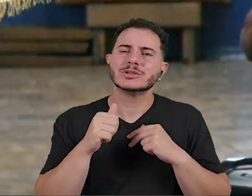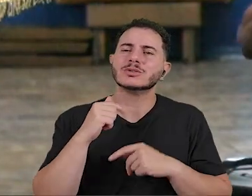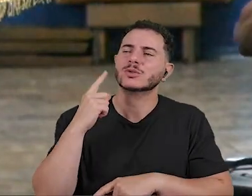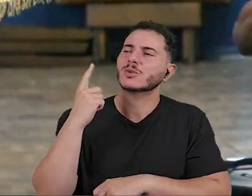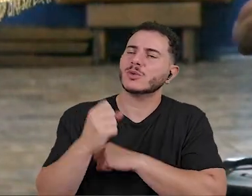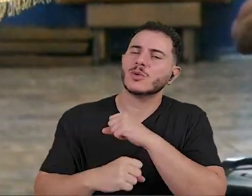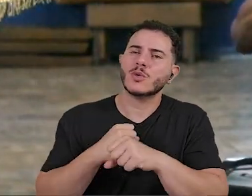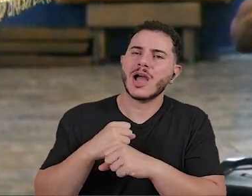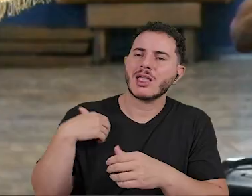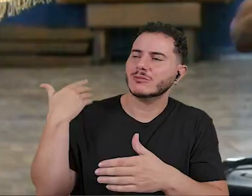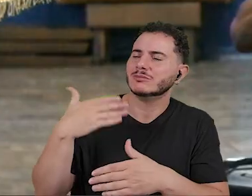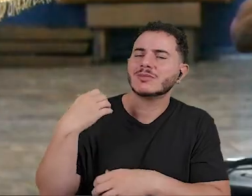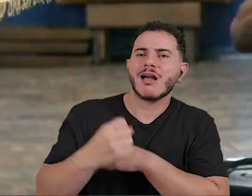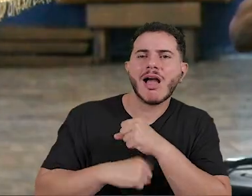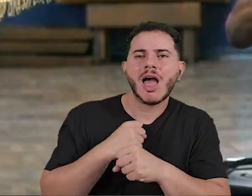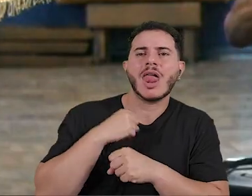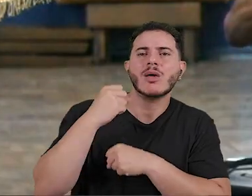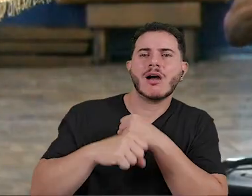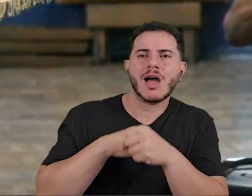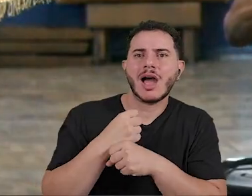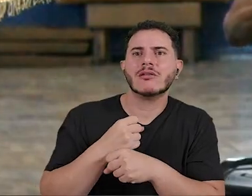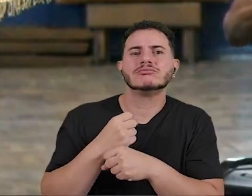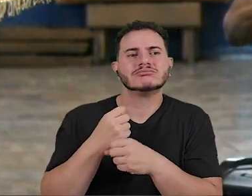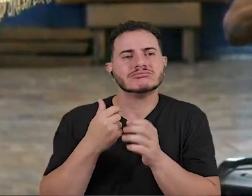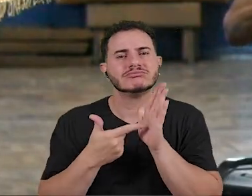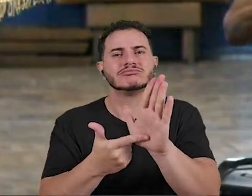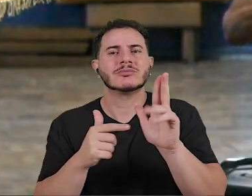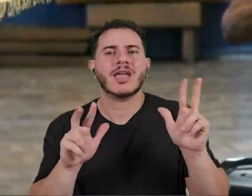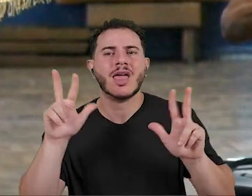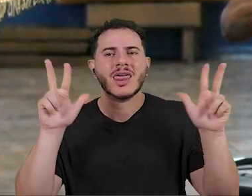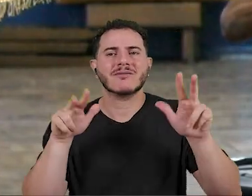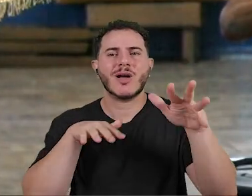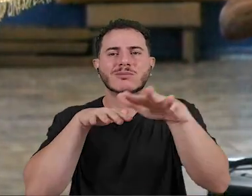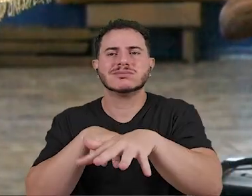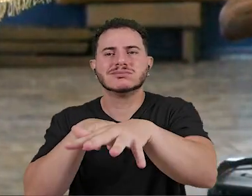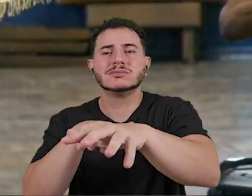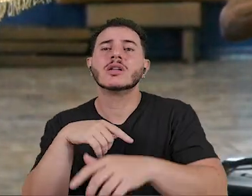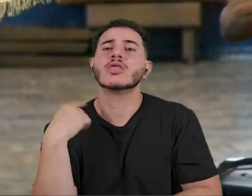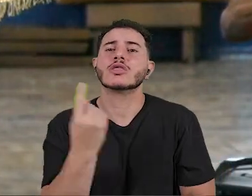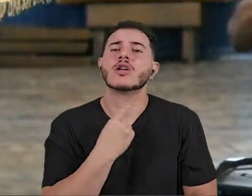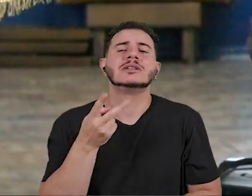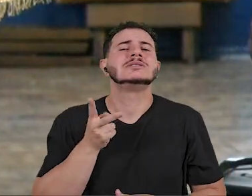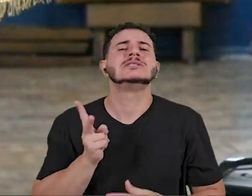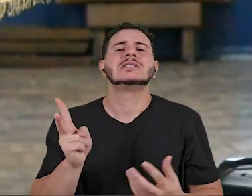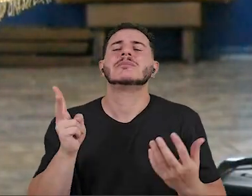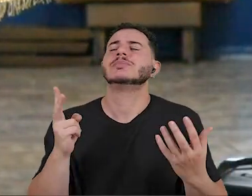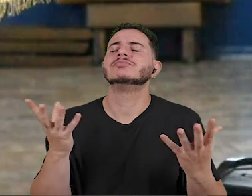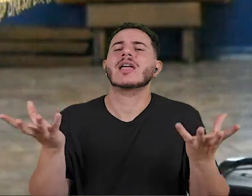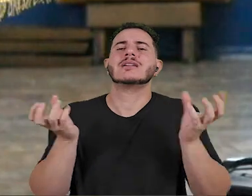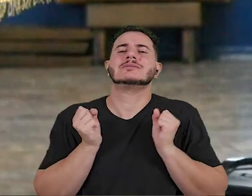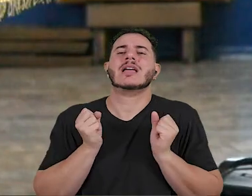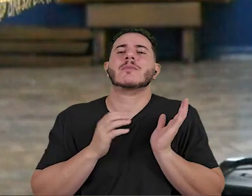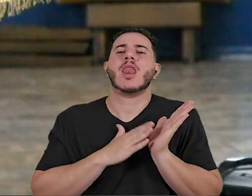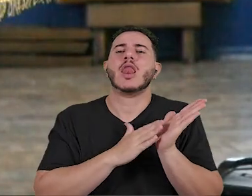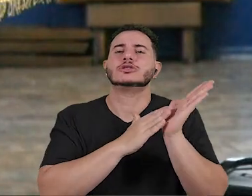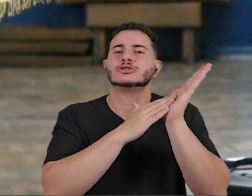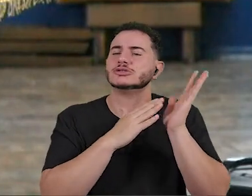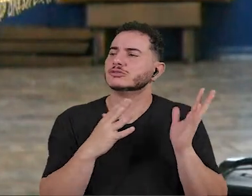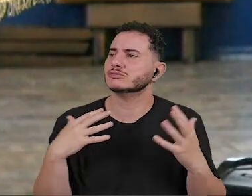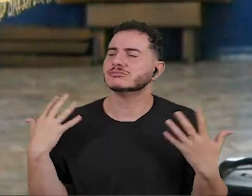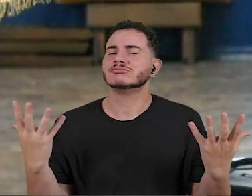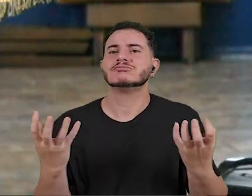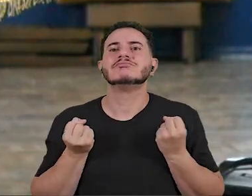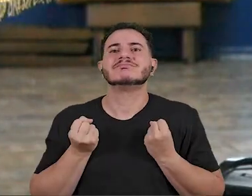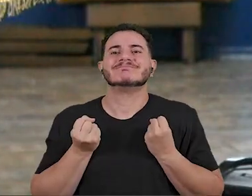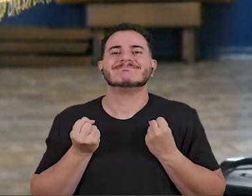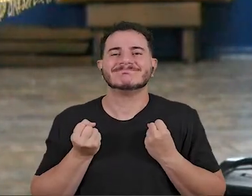recebe muito elogio, né, dos nossos pares, né, de alguns que não se sentem diminuídos em dizer: